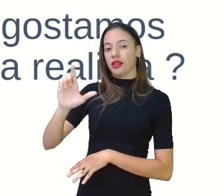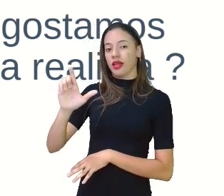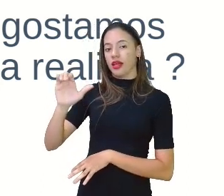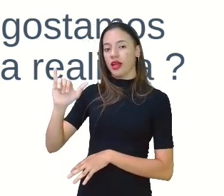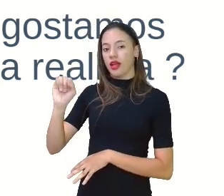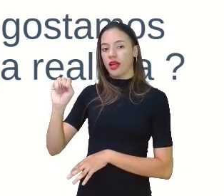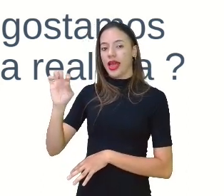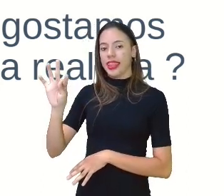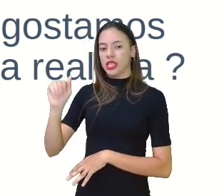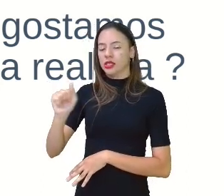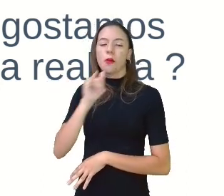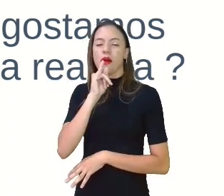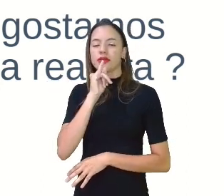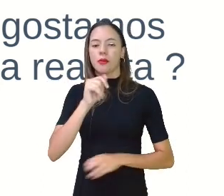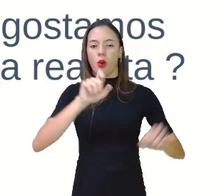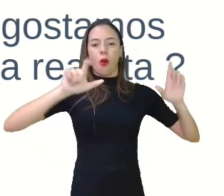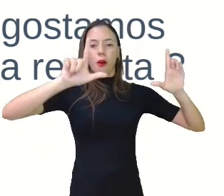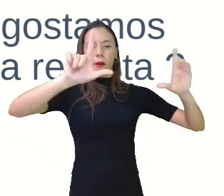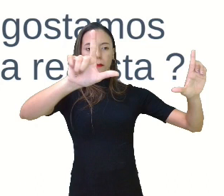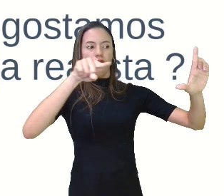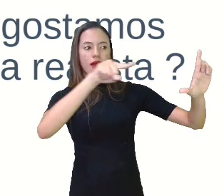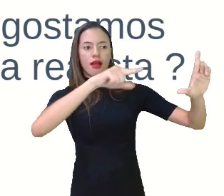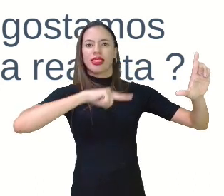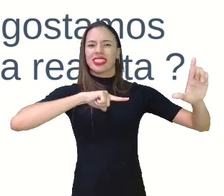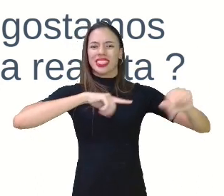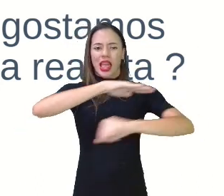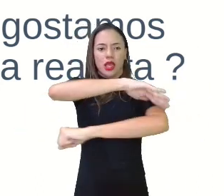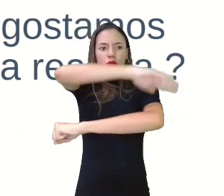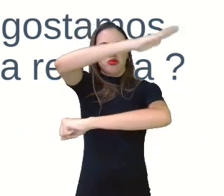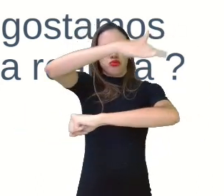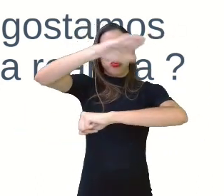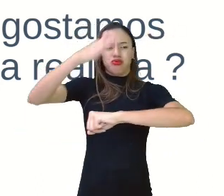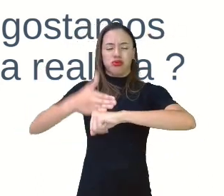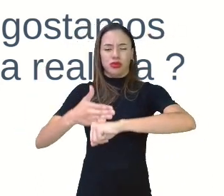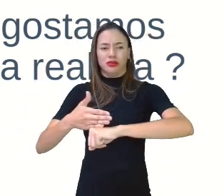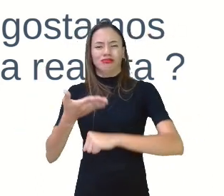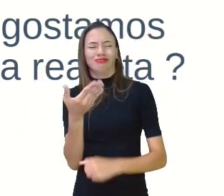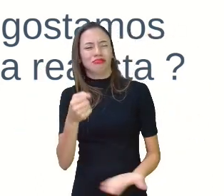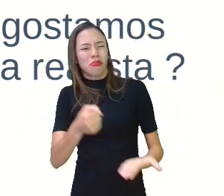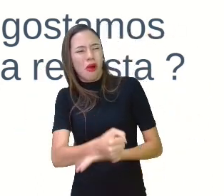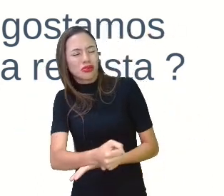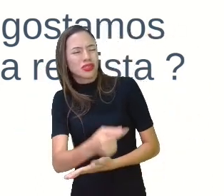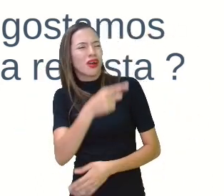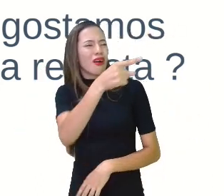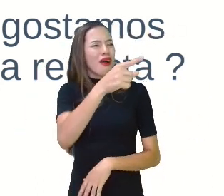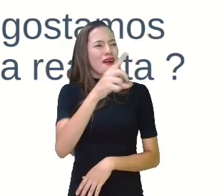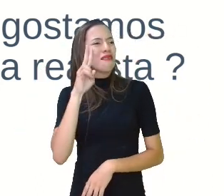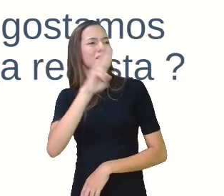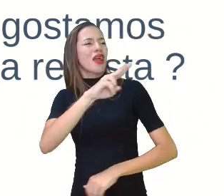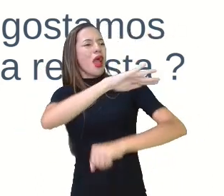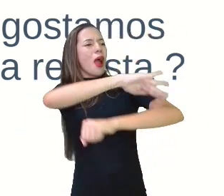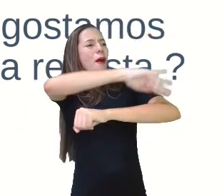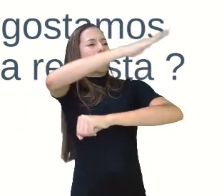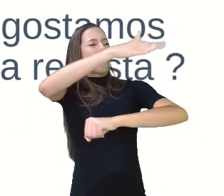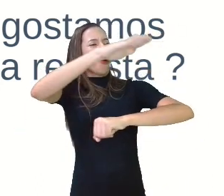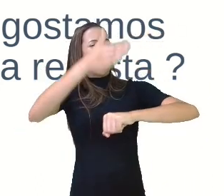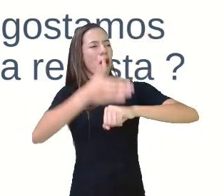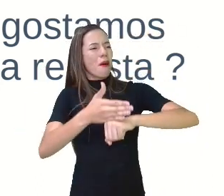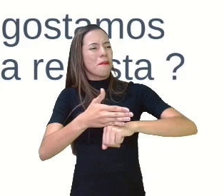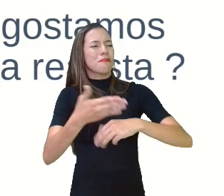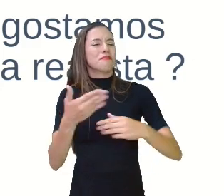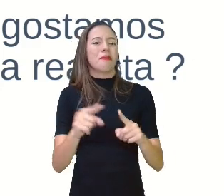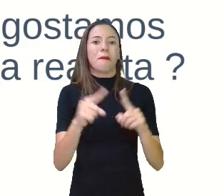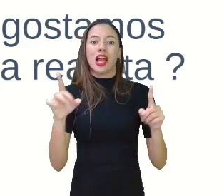tem uma montanha, a gente diz, poxa, estou vendo a montanha. Mas quando só tem pintura